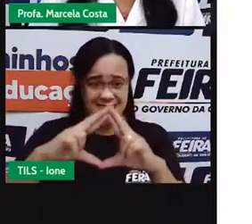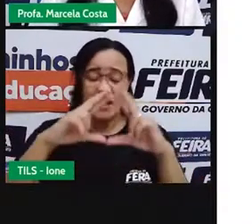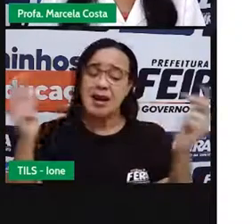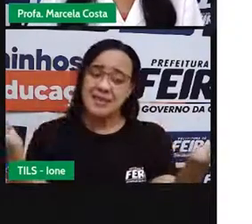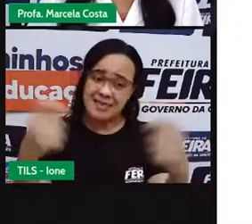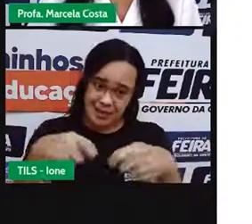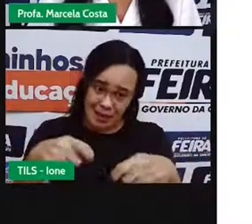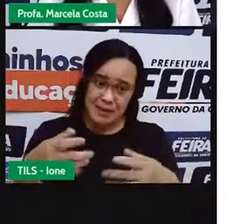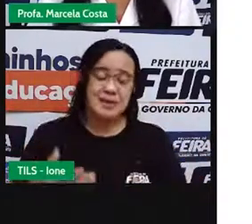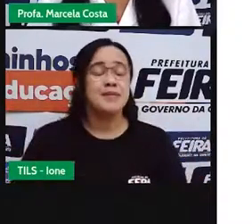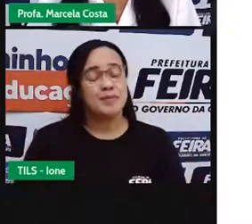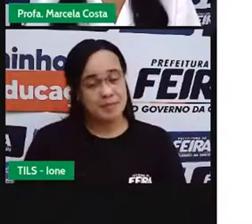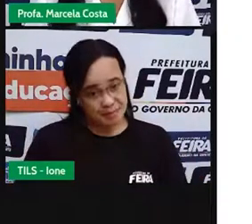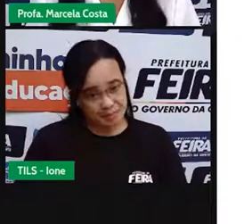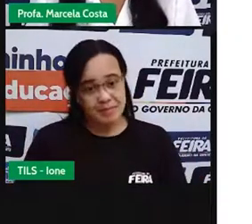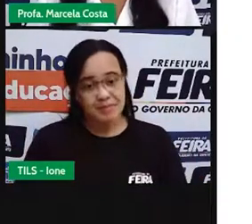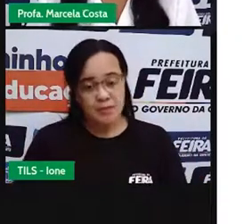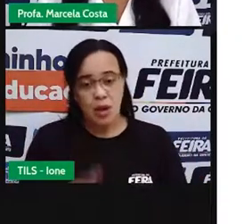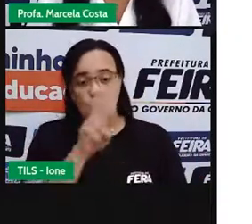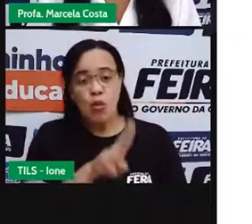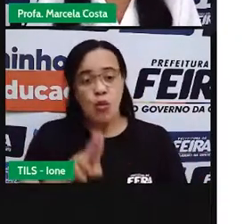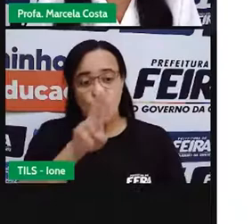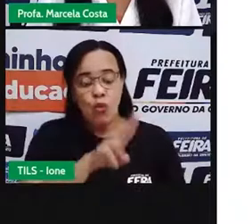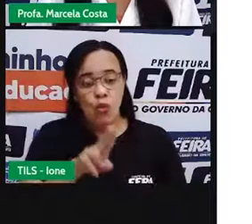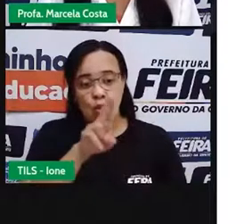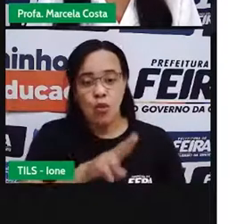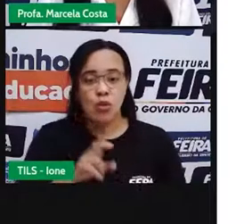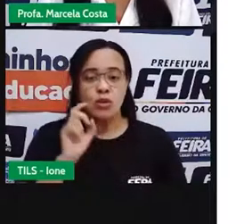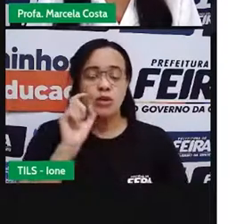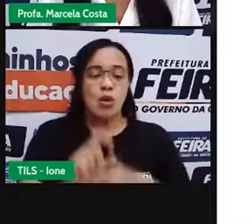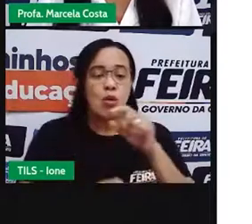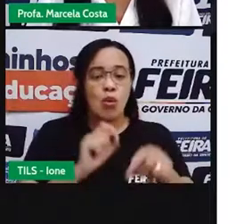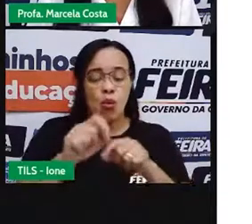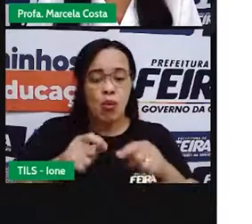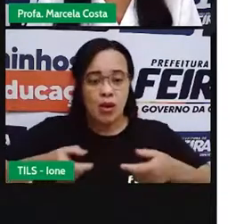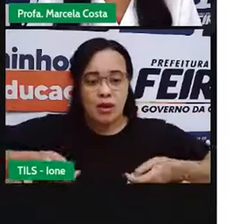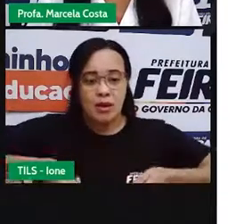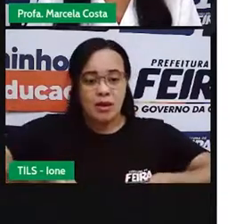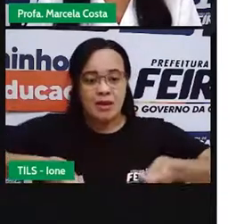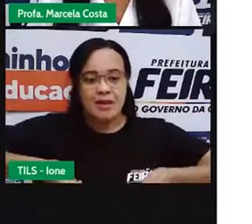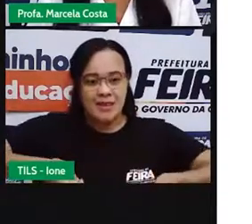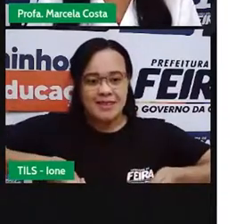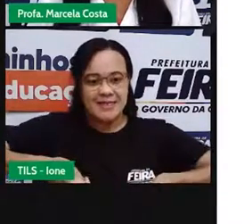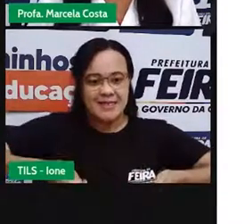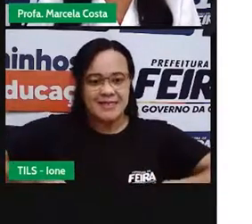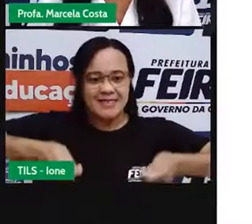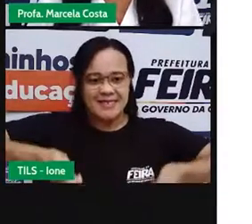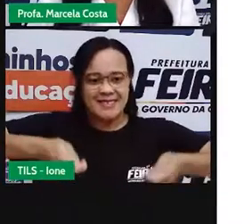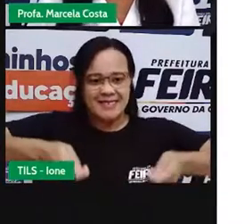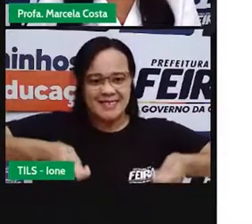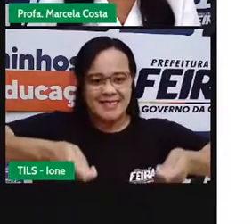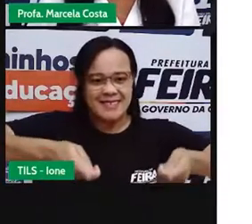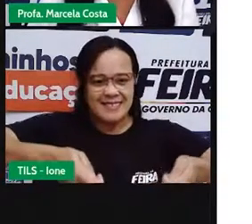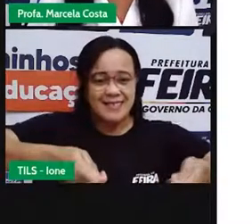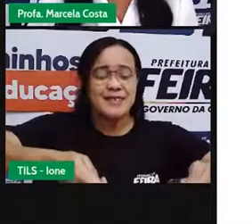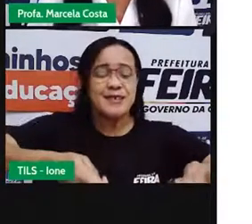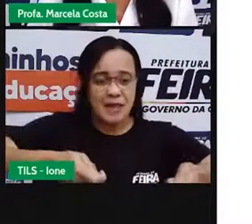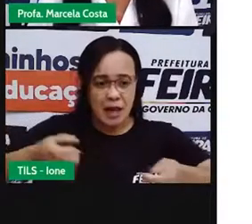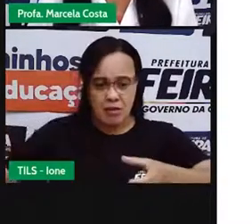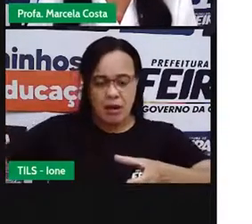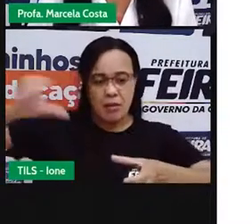Geralmente eles utilizam uma carroça ou um carro de mão para